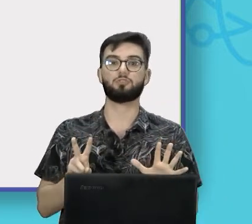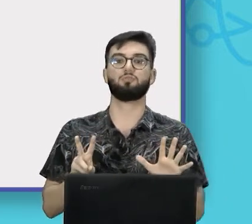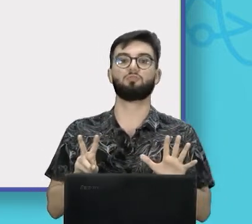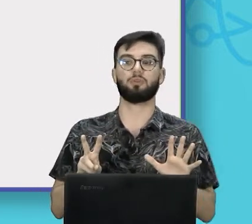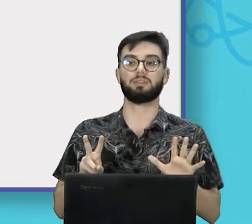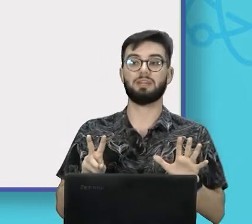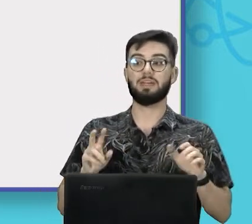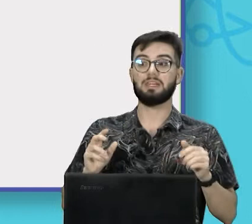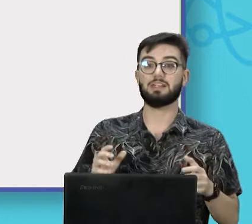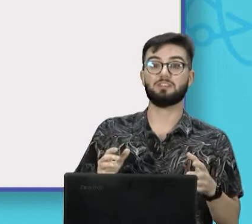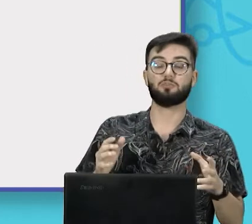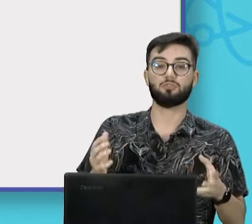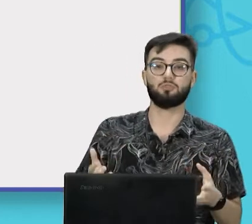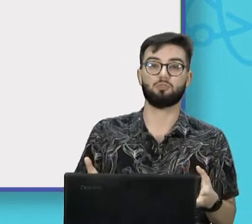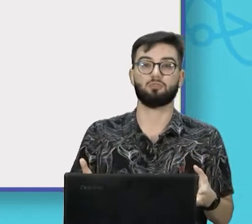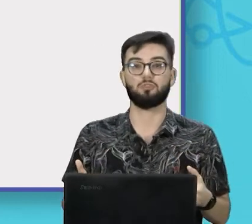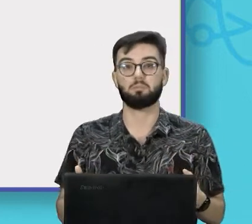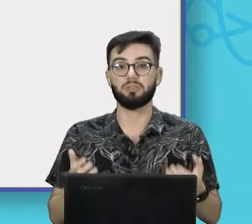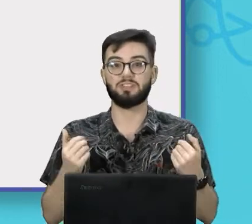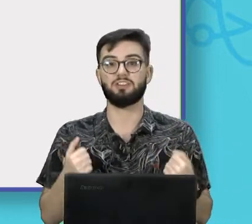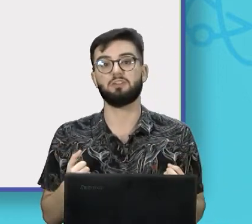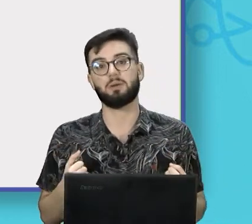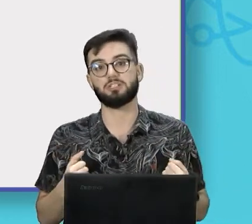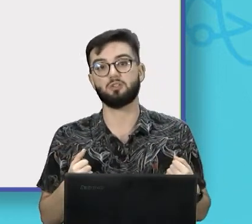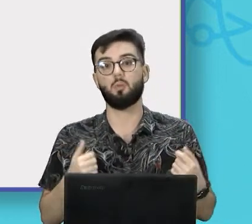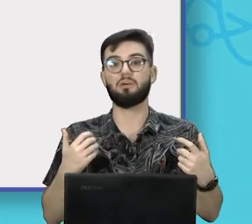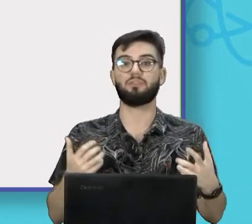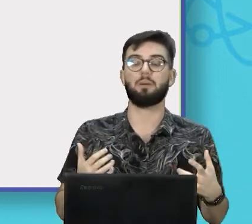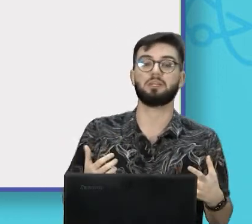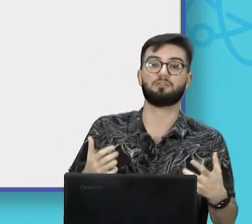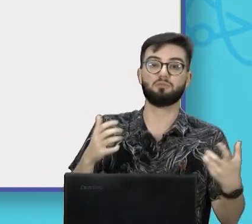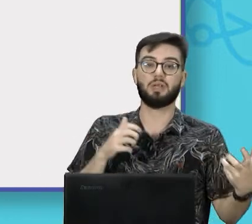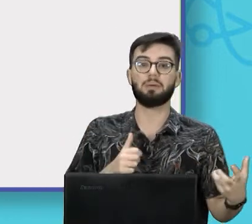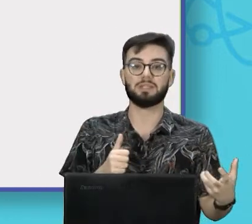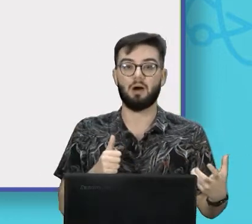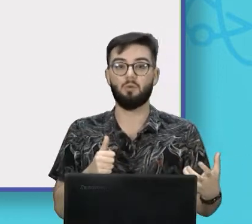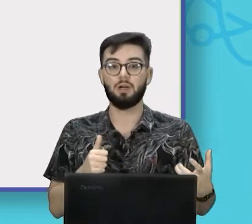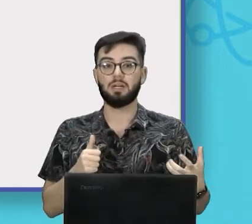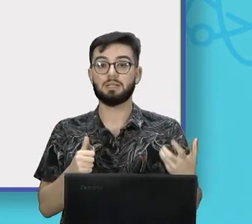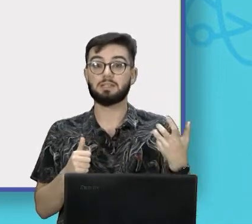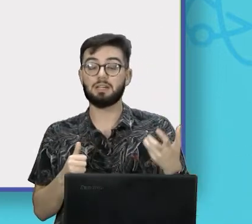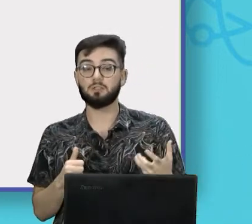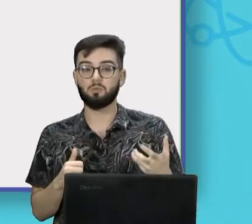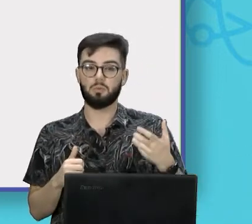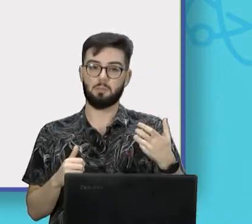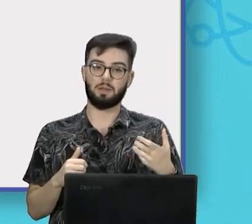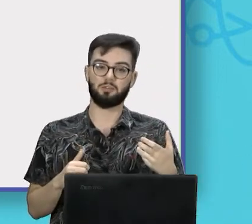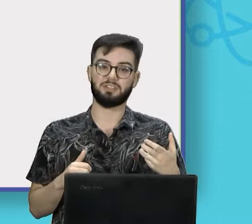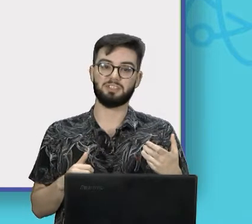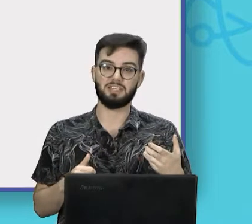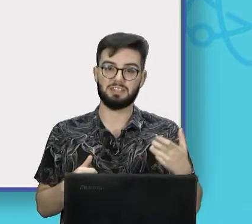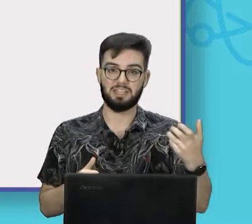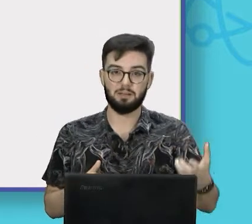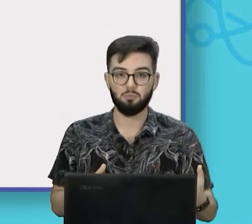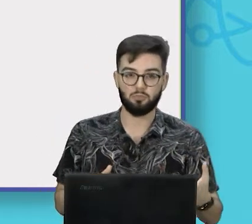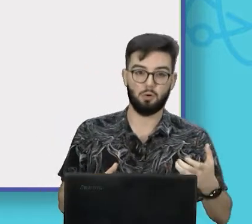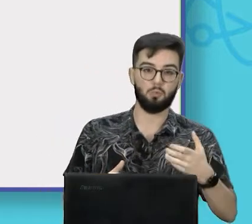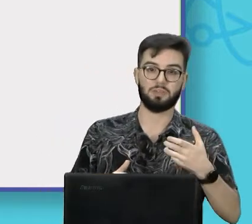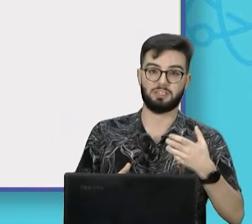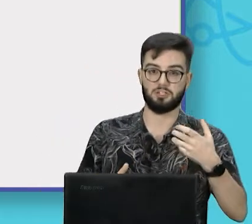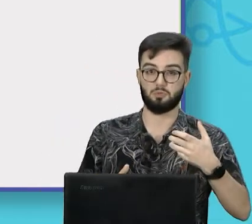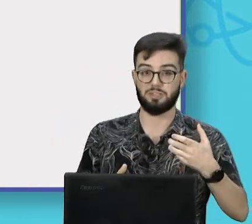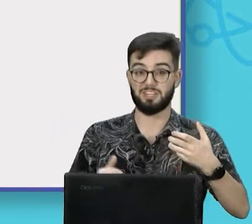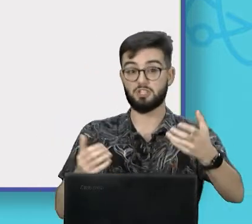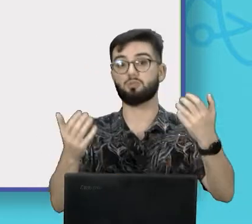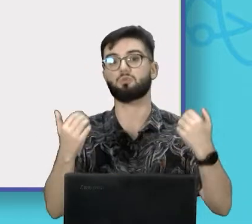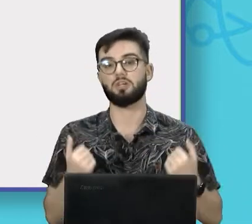temos sete constituições e estas constituições podem servir para a gente como uma ferramenta fundamental o tanto para nós entendermos